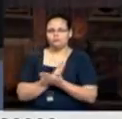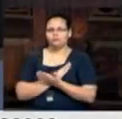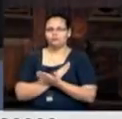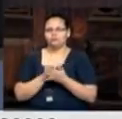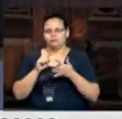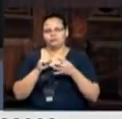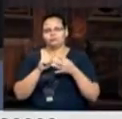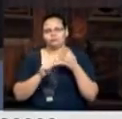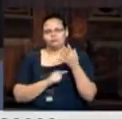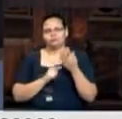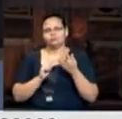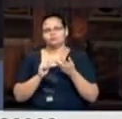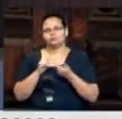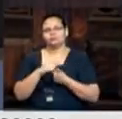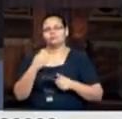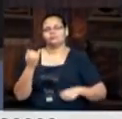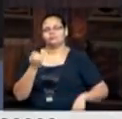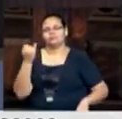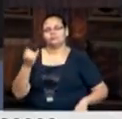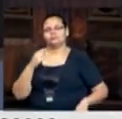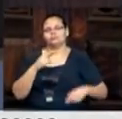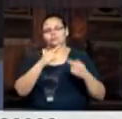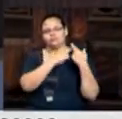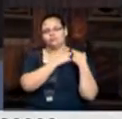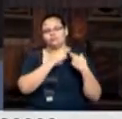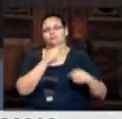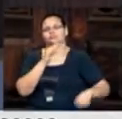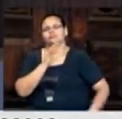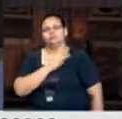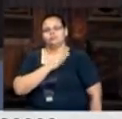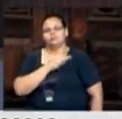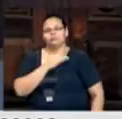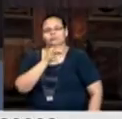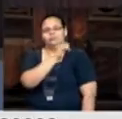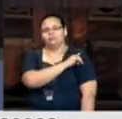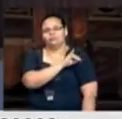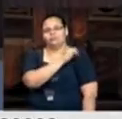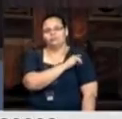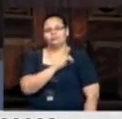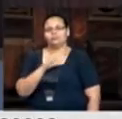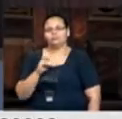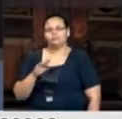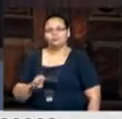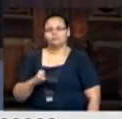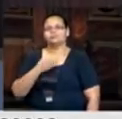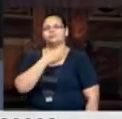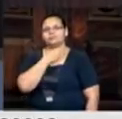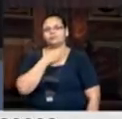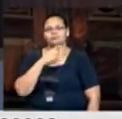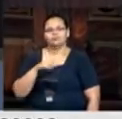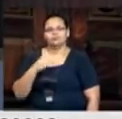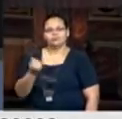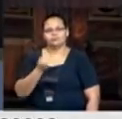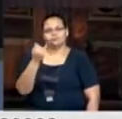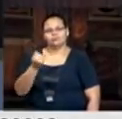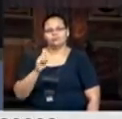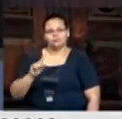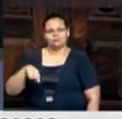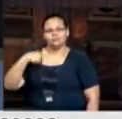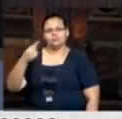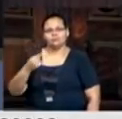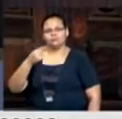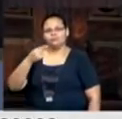importantes. Primeiro, responsabilidade fiscal. Rio de Janeiro enfrenta uma crise muito grave. É importante que a próxima